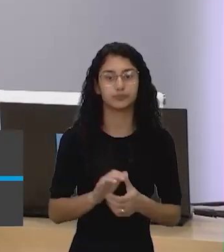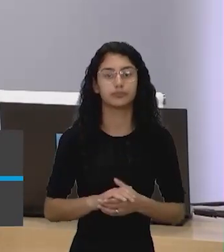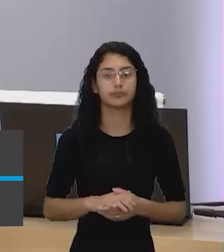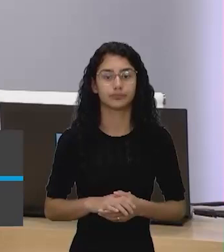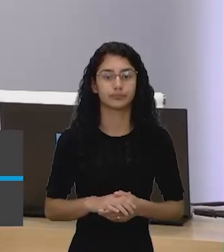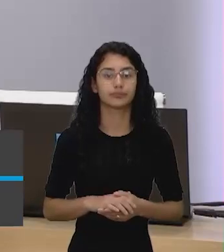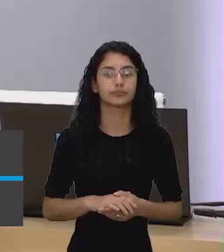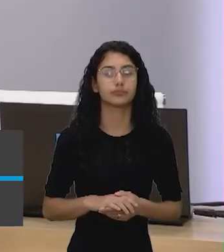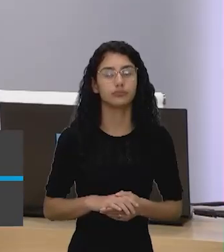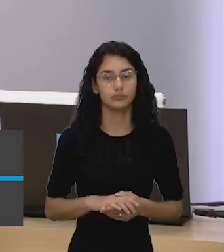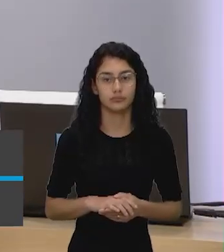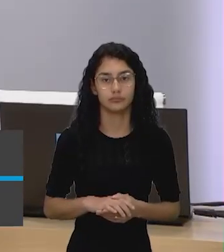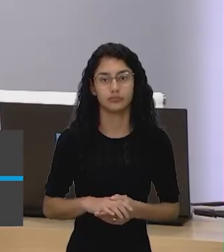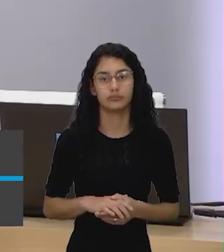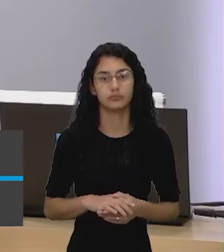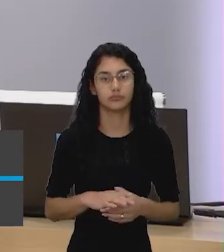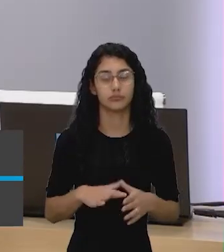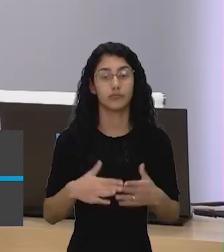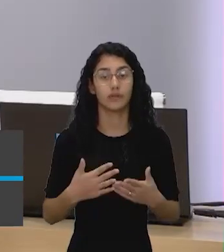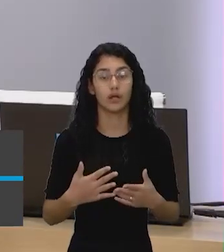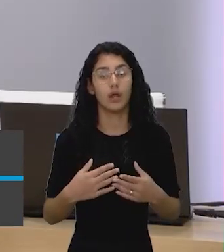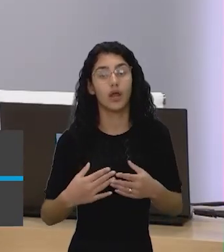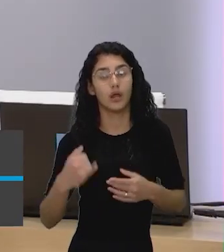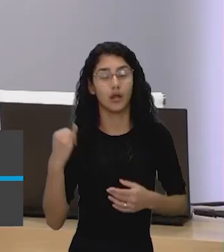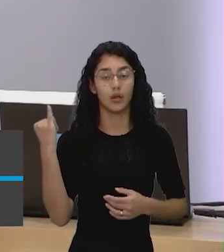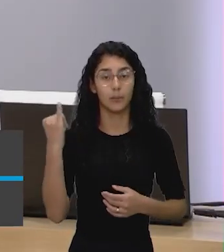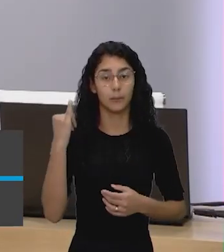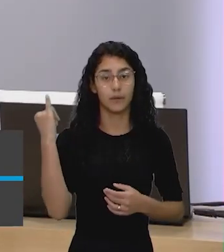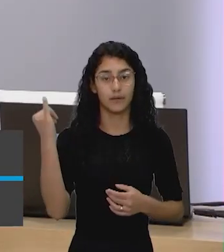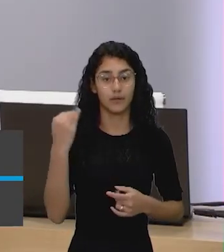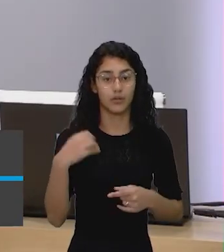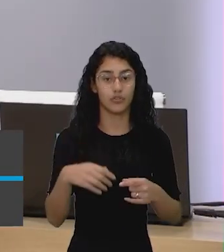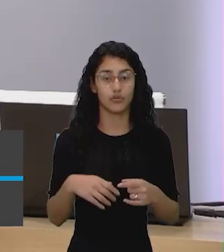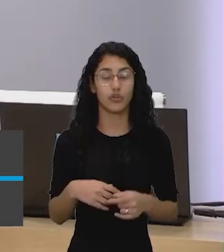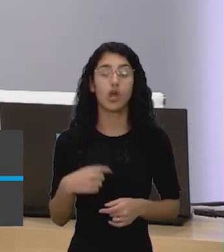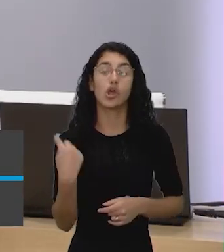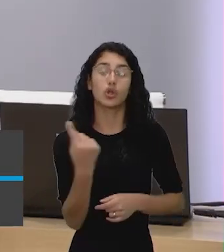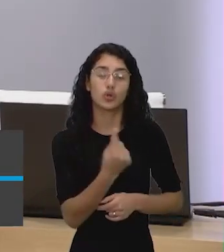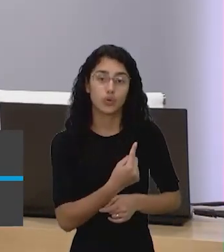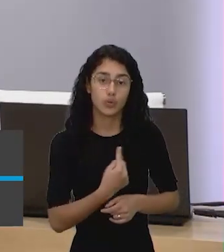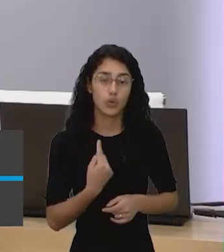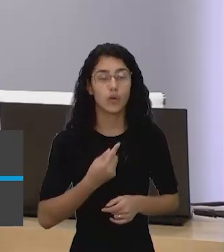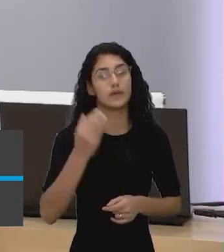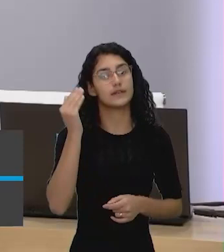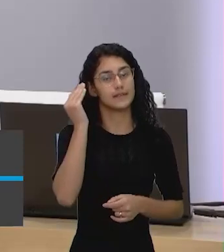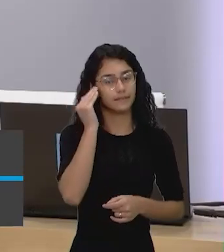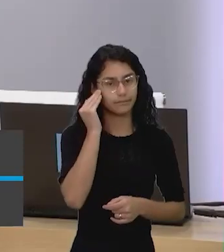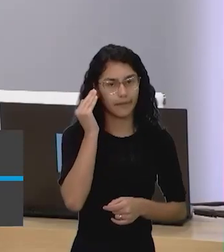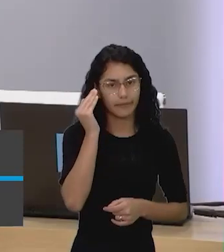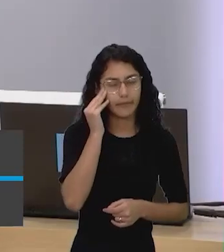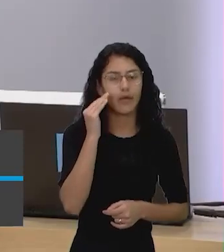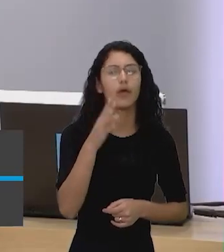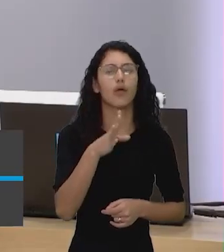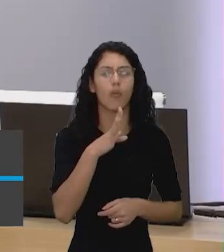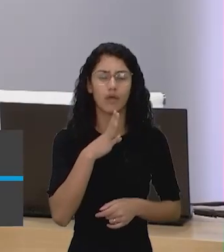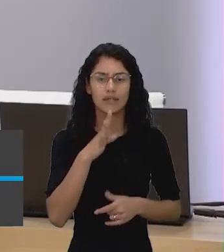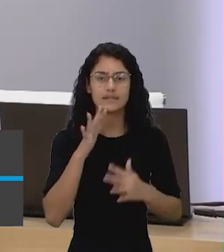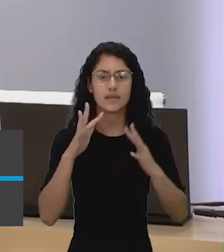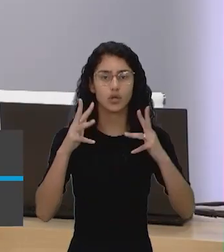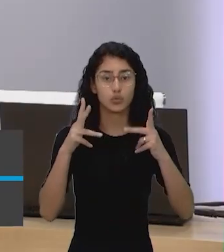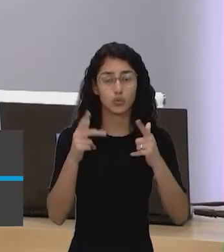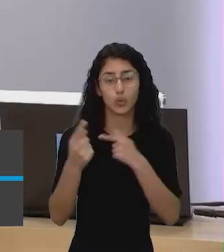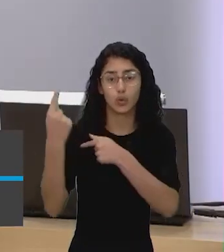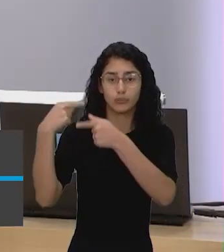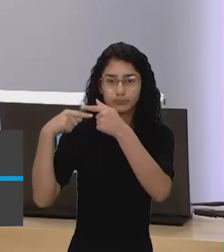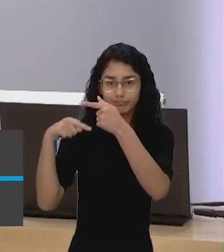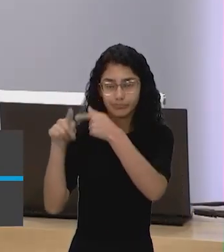outros biomas, né? E isso é muito importante, né? É a gente conhecer todo esse processo, então a gente entender que